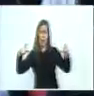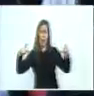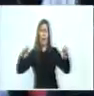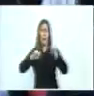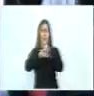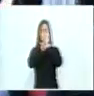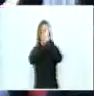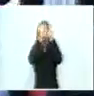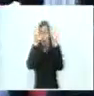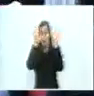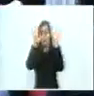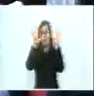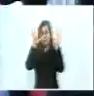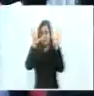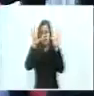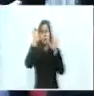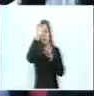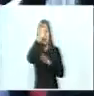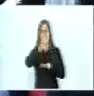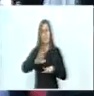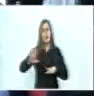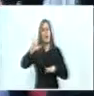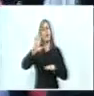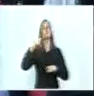do Estado de Minas Gerais.